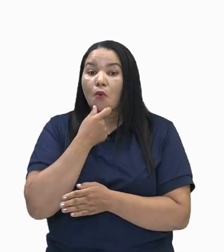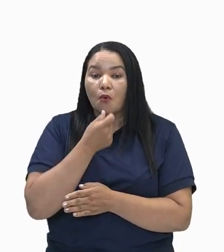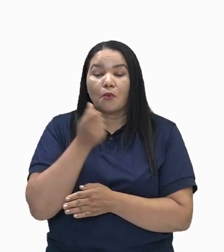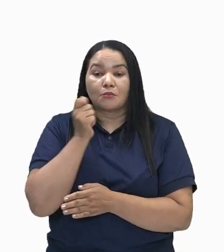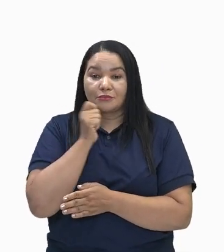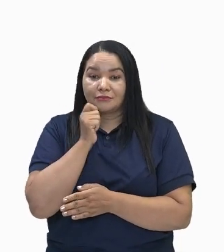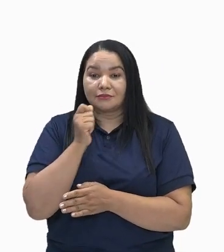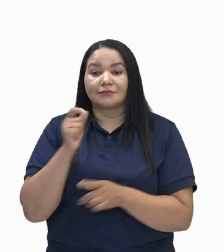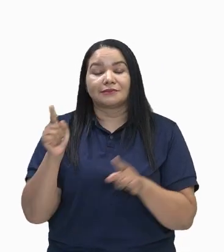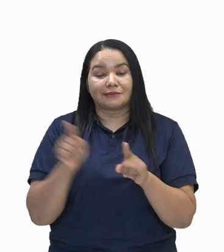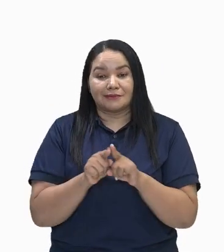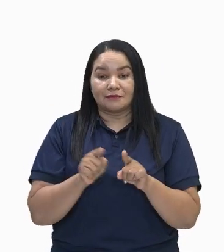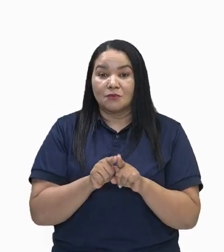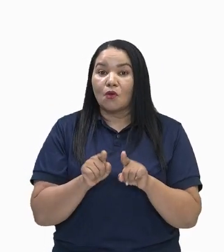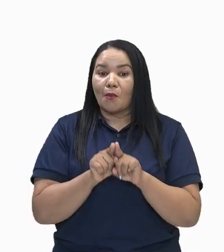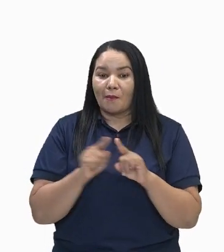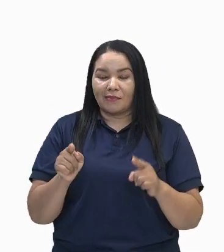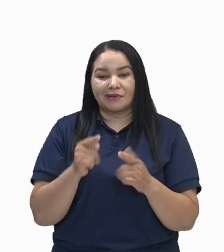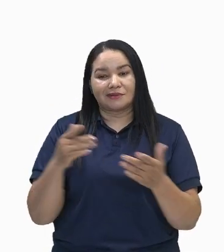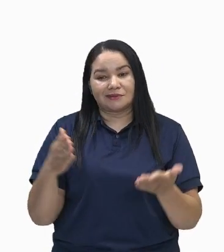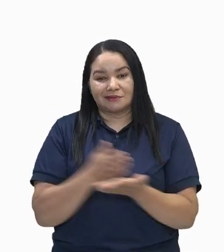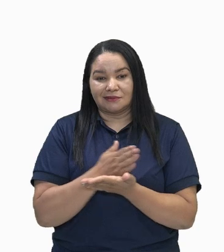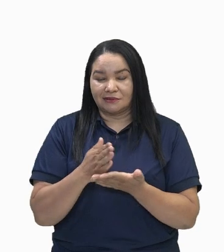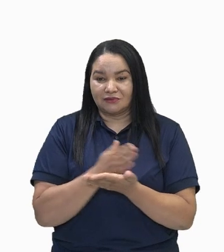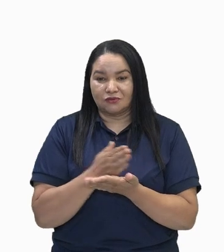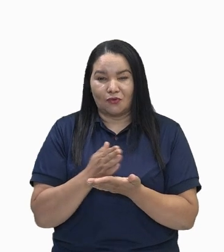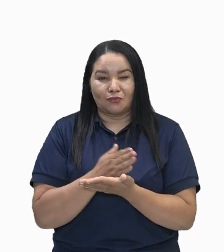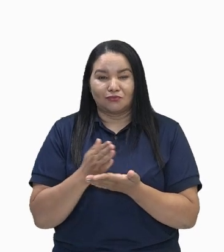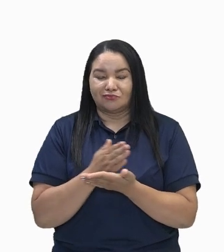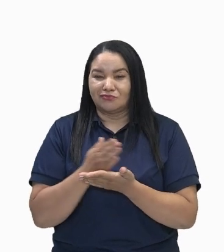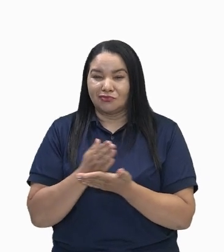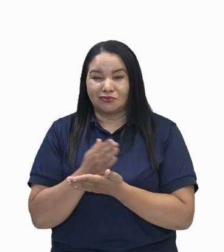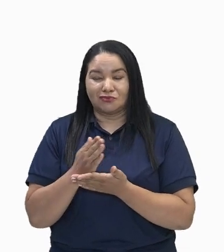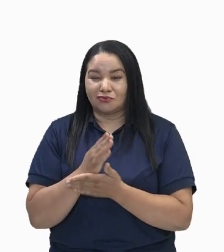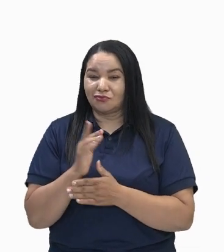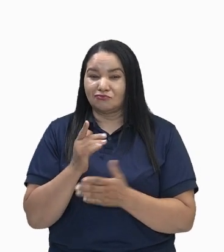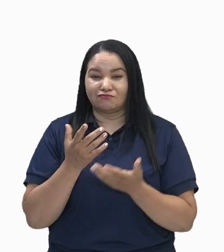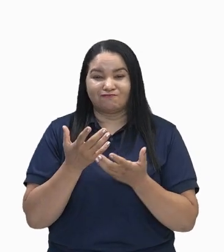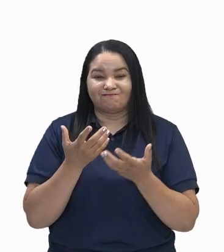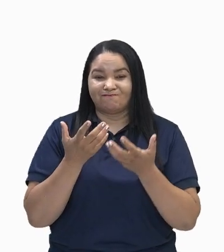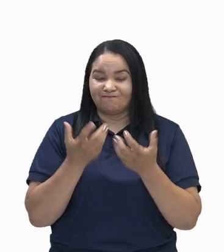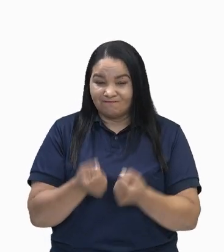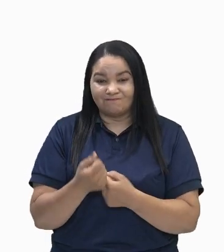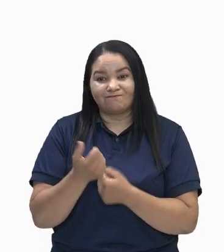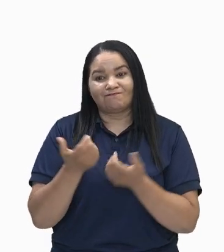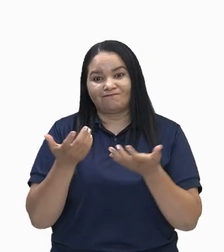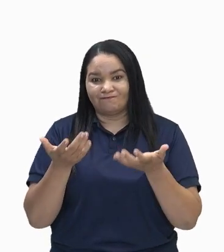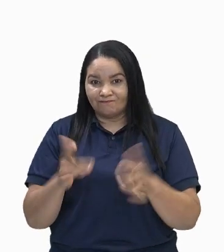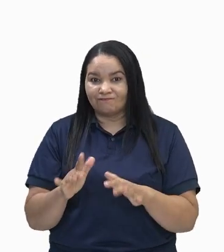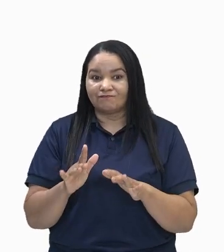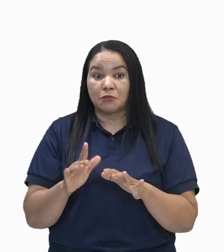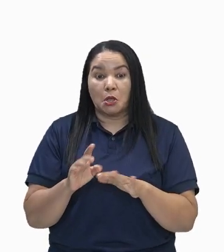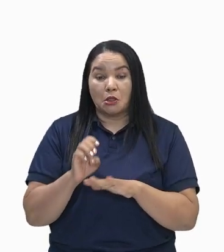mas infelizmente tem uma baixa cobertura vacinal no